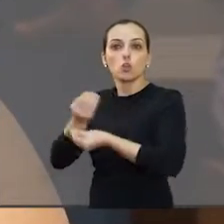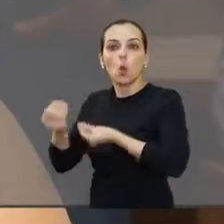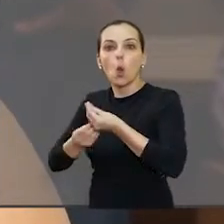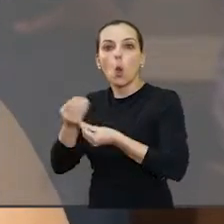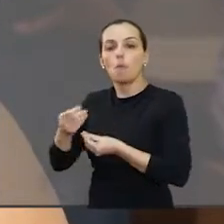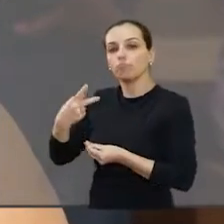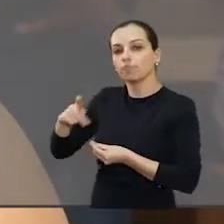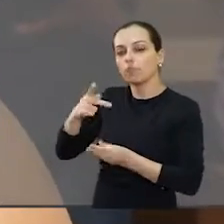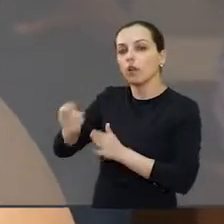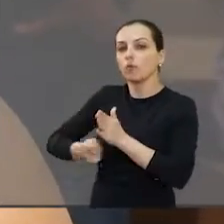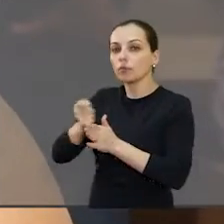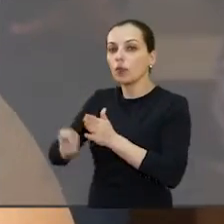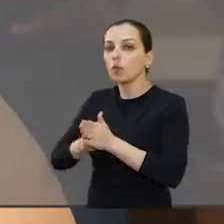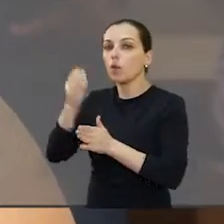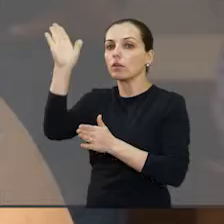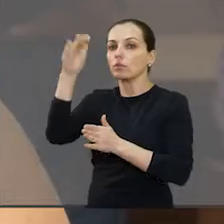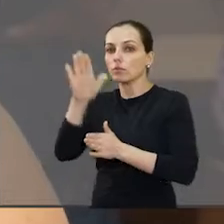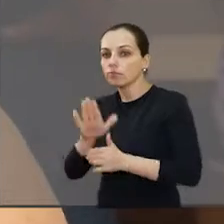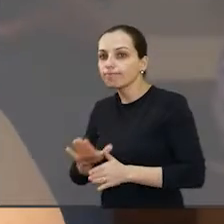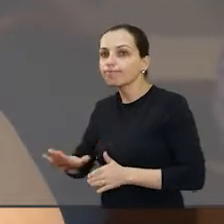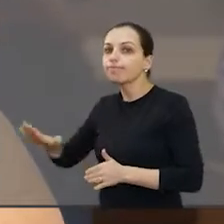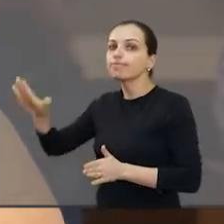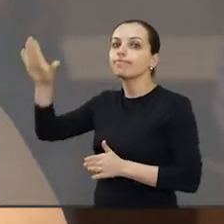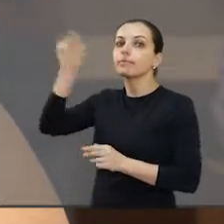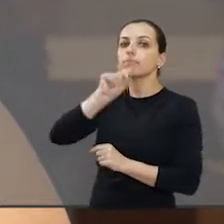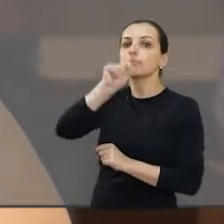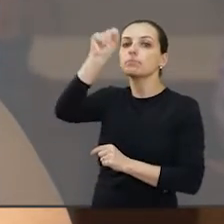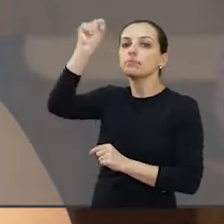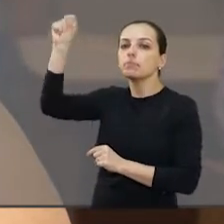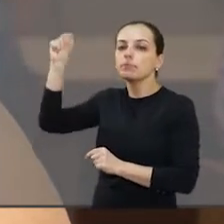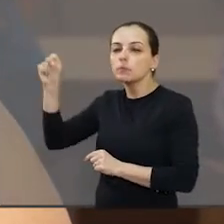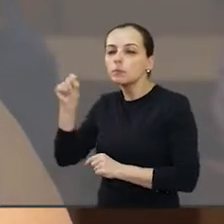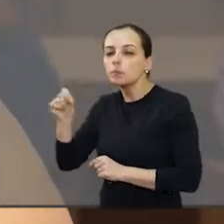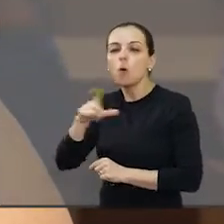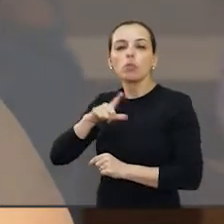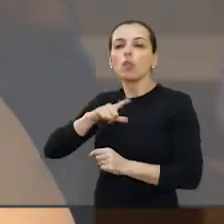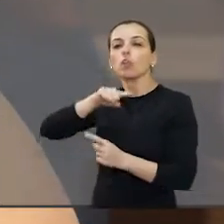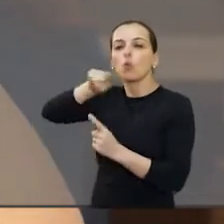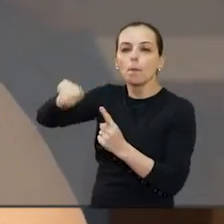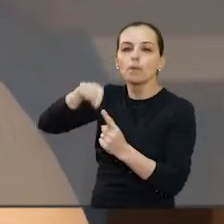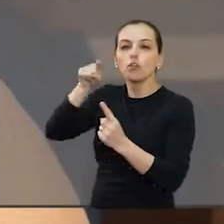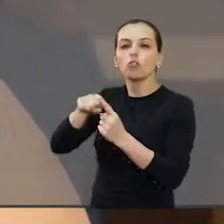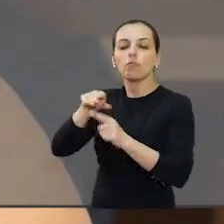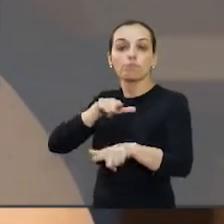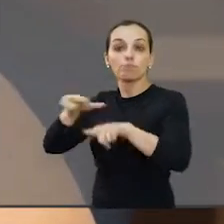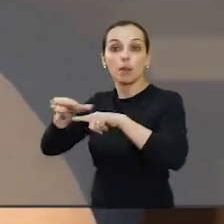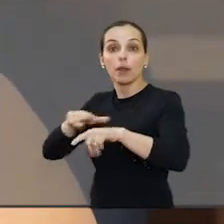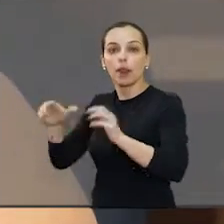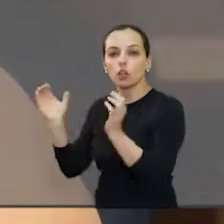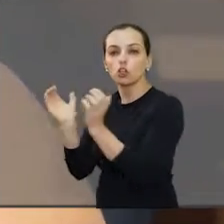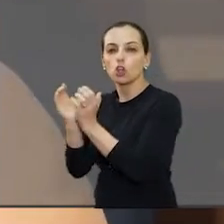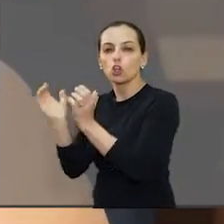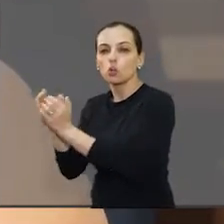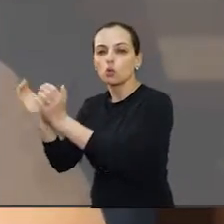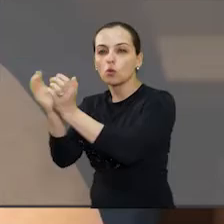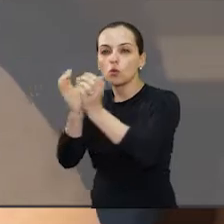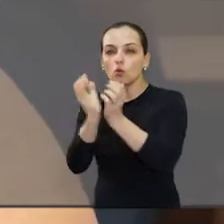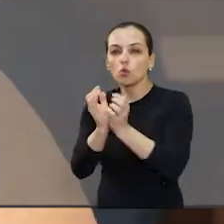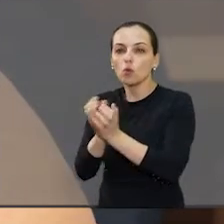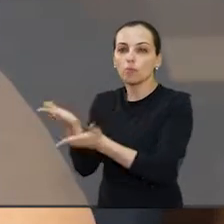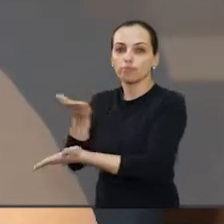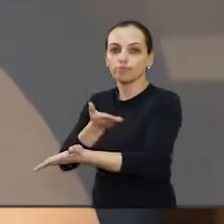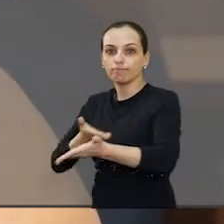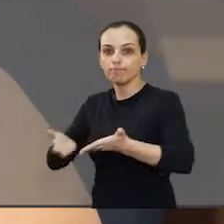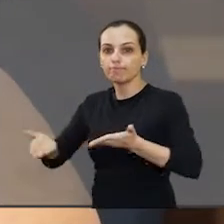gente está implementando aqui no município e tem no Brasil todo, que busca fomentar práticas coletivas de trabalho, geração de